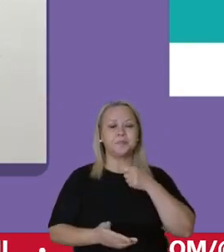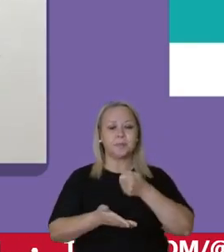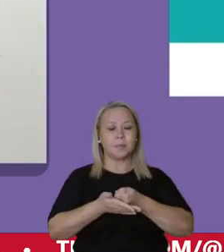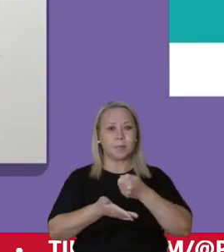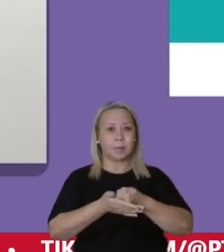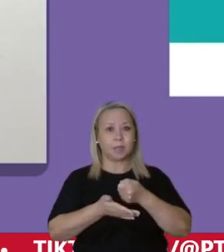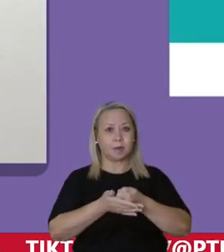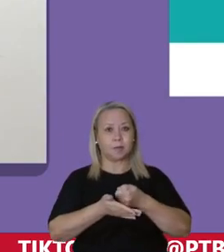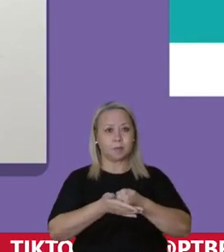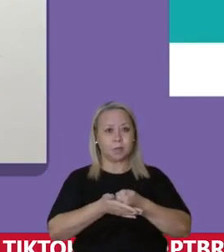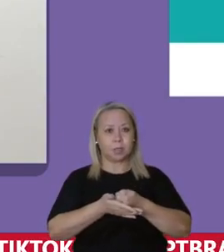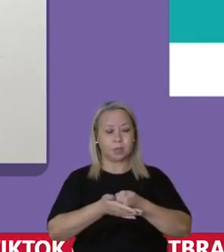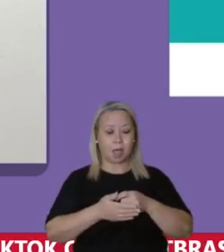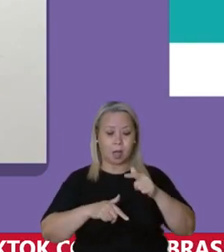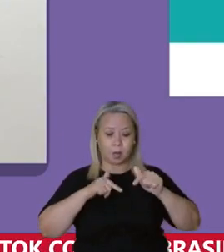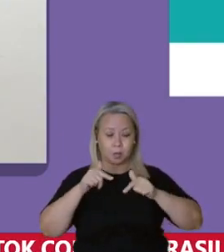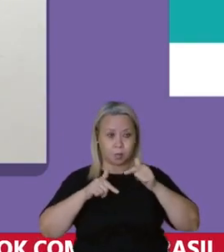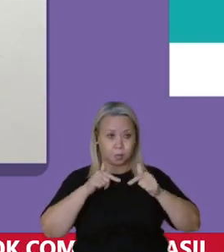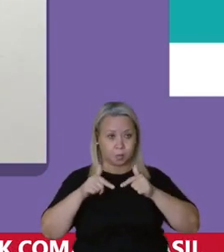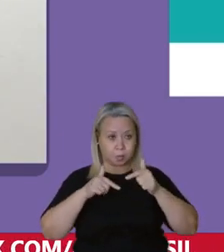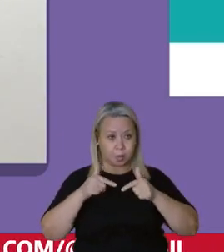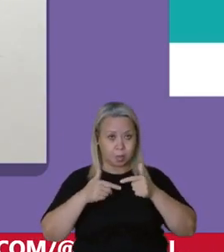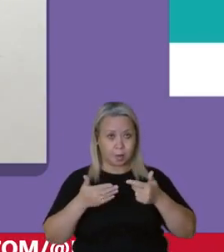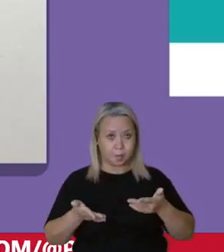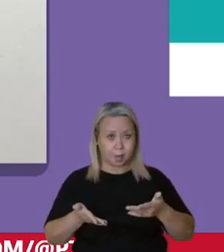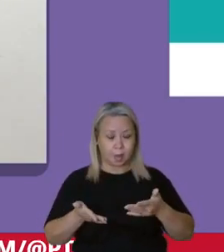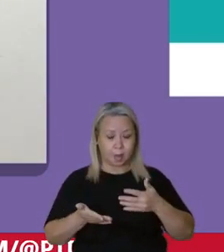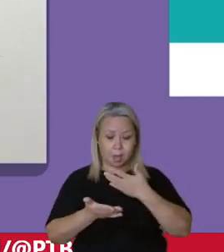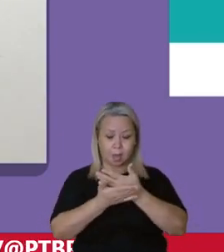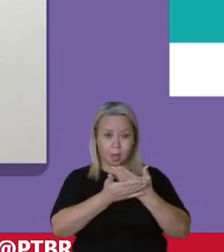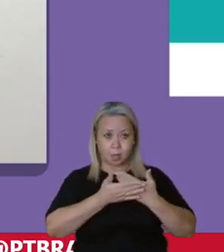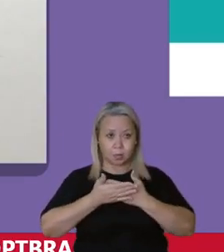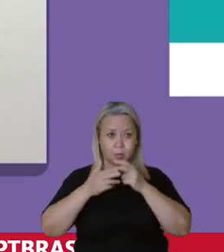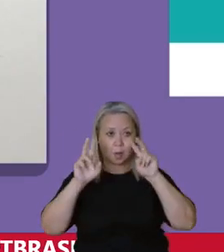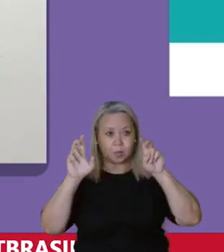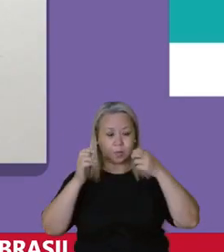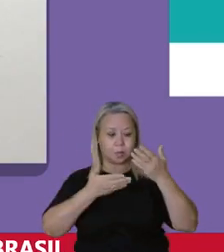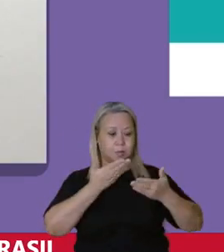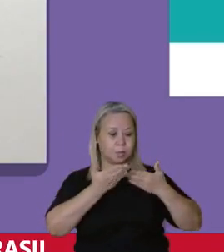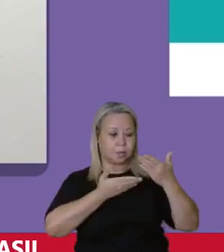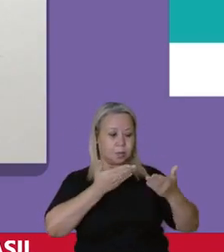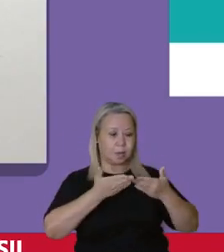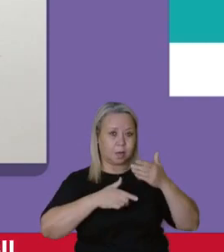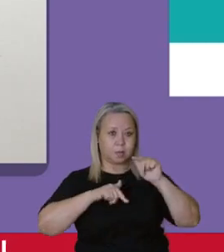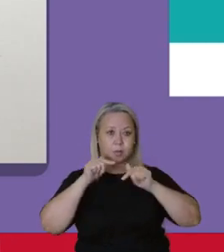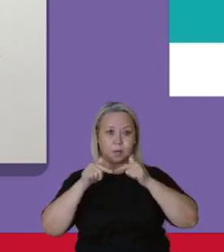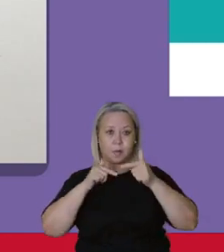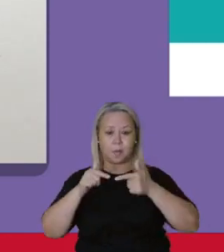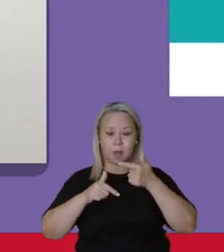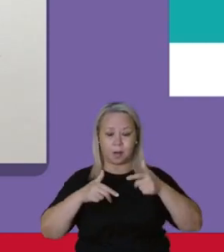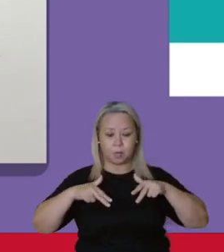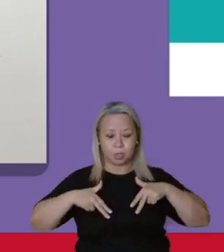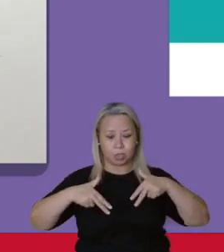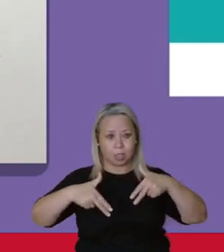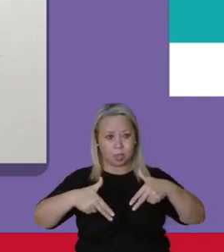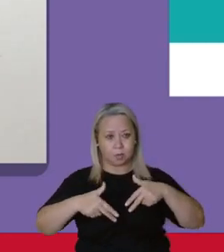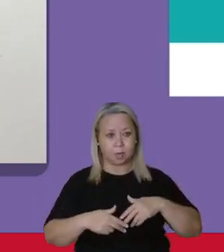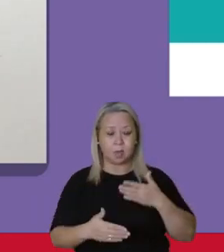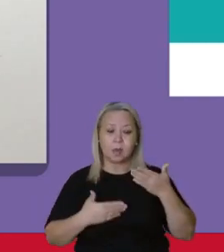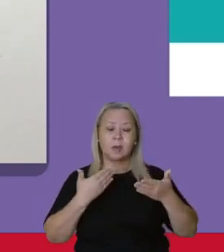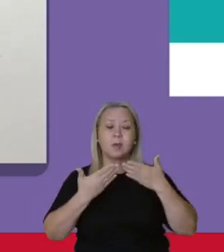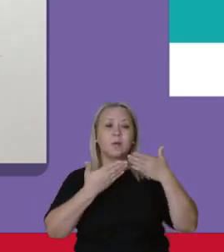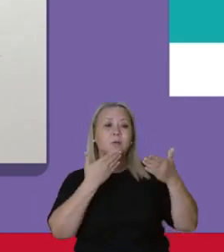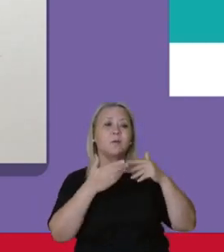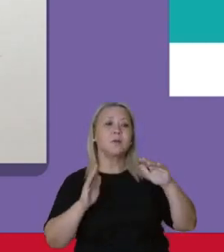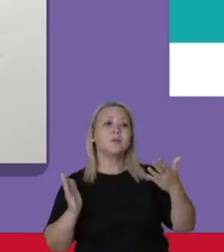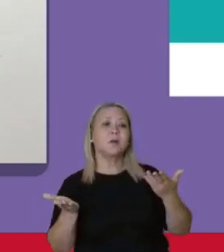boa parte do meu trabalho a estudar o tema das relações de trabalho e gênero. Então a nossa conversa hoje